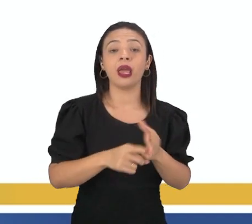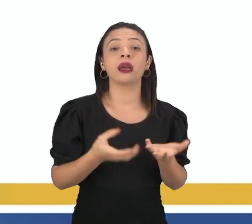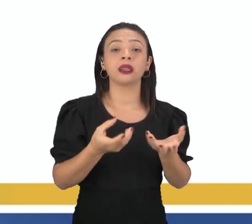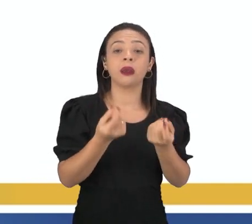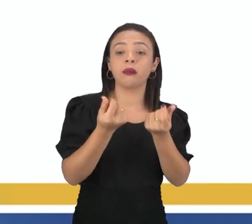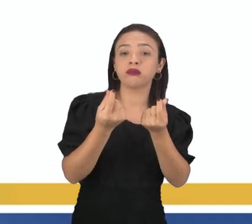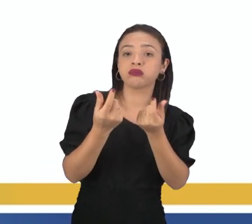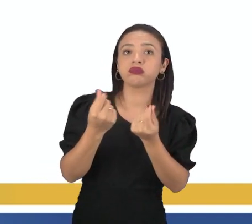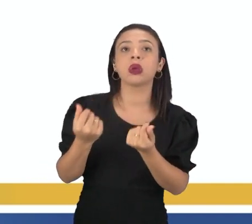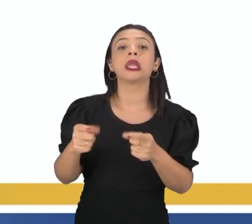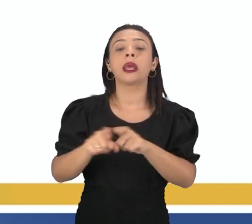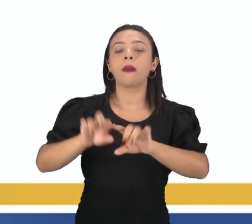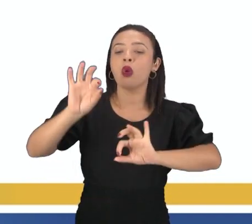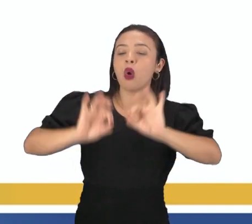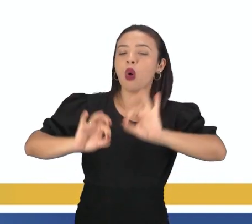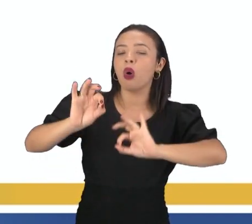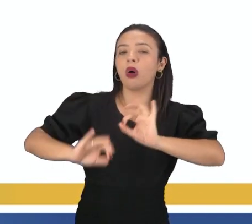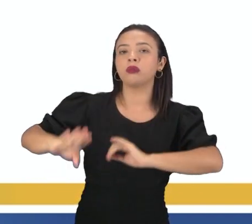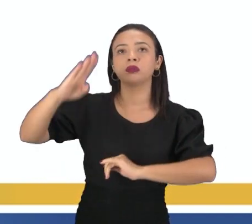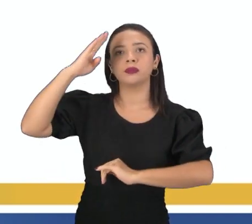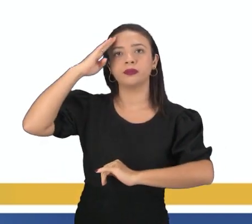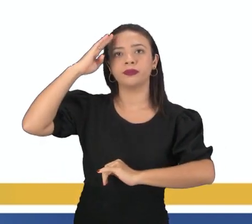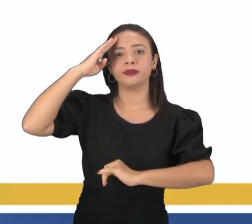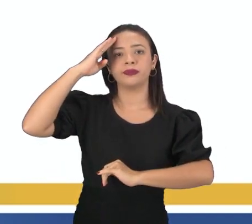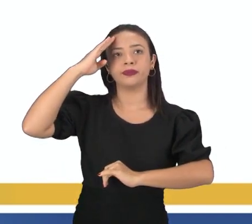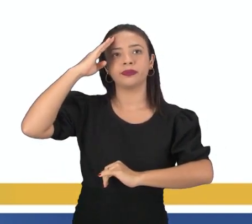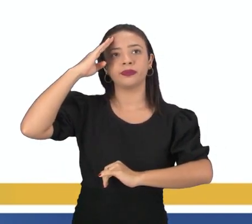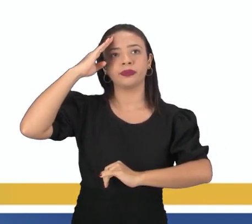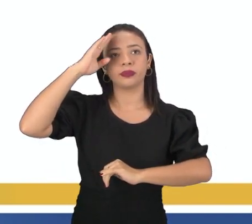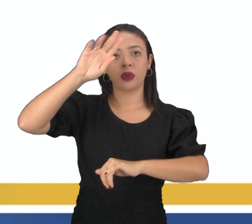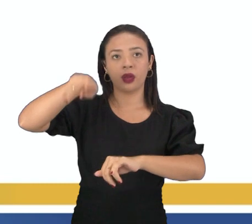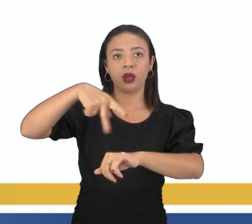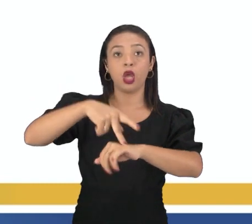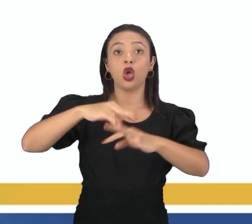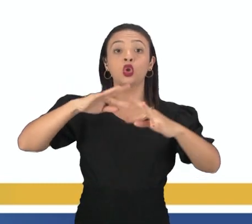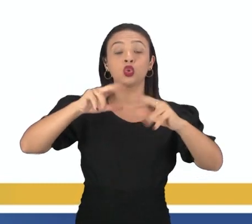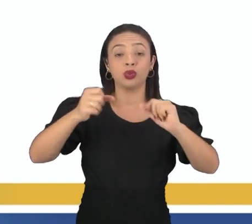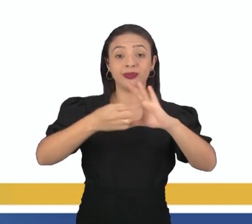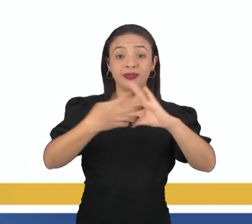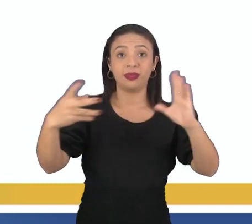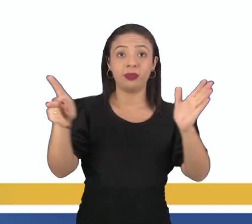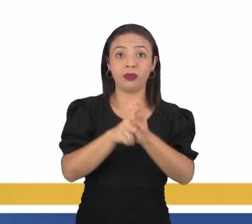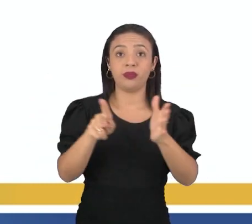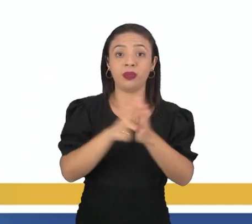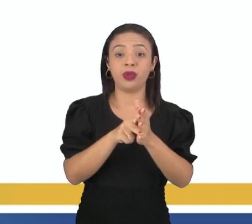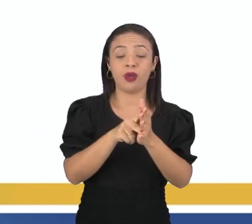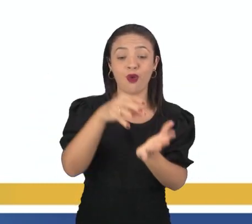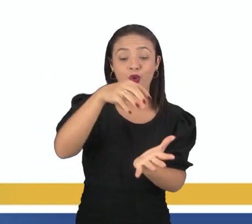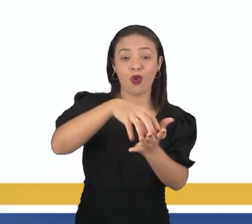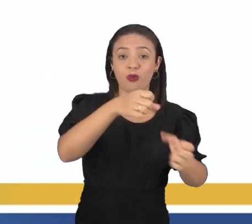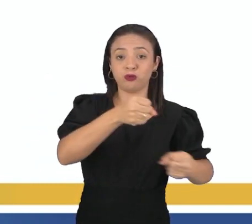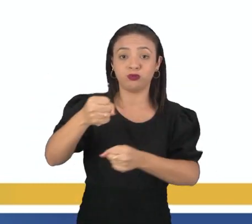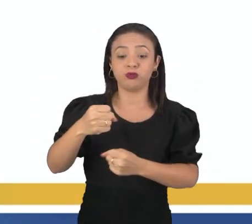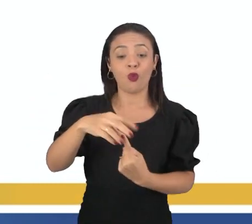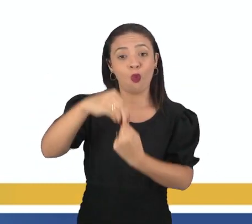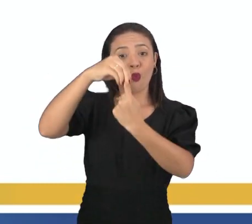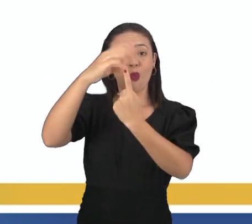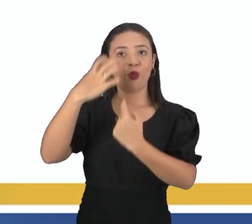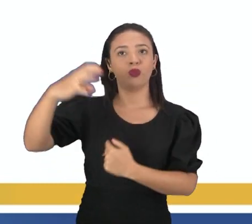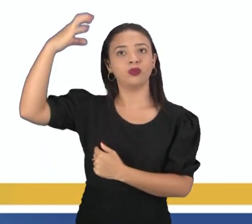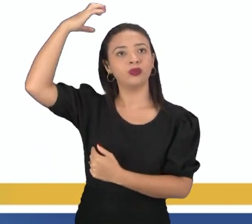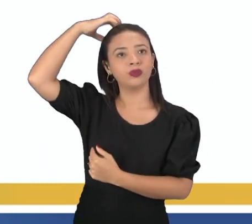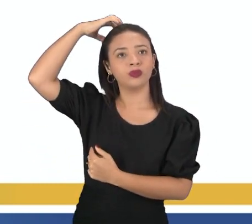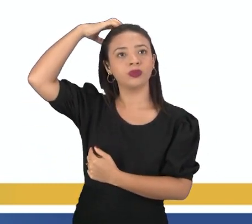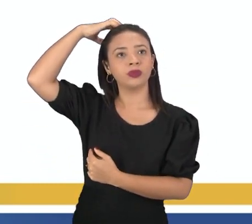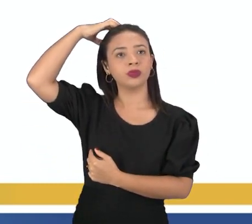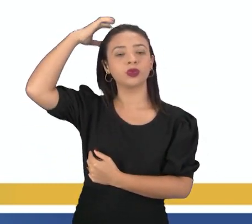organizava os exércitos nacionais. Todas essas características, mediante o poder centrado numa única figura soberana, ou seja, o